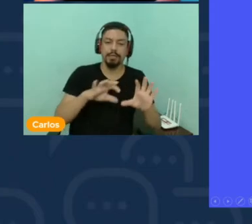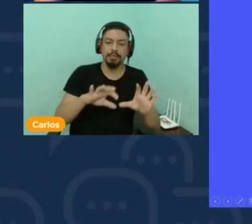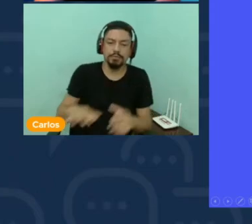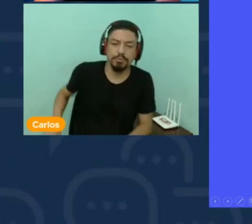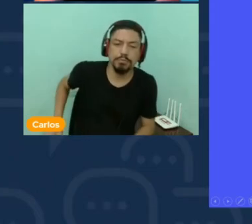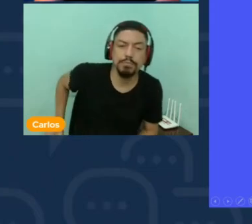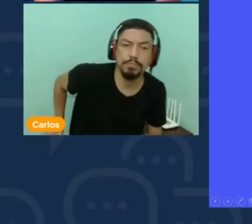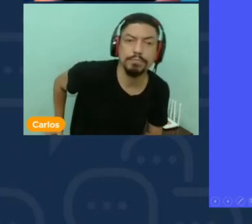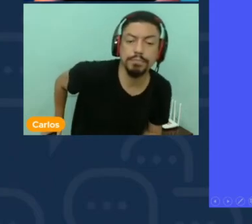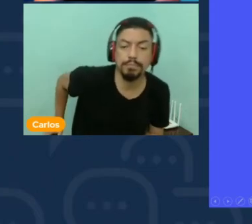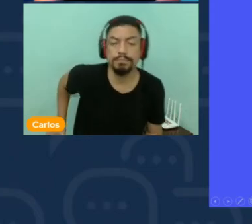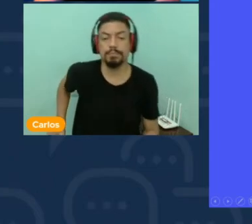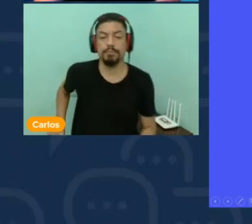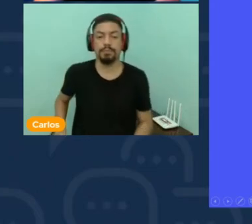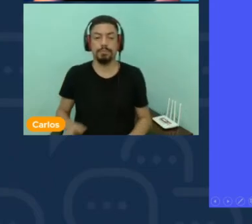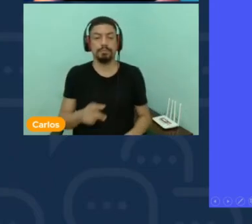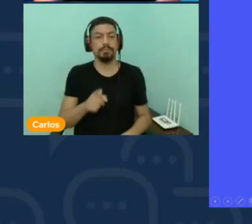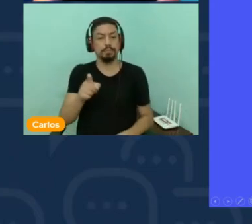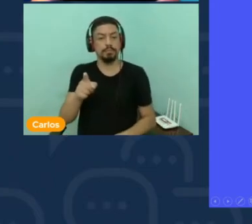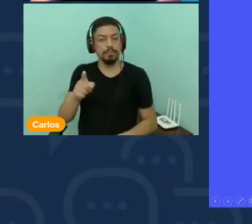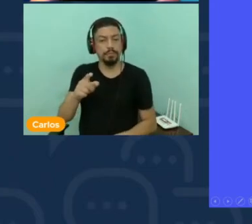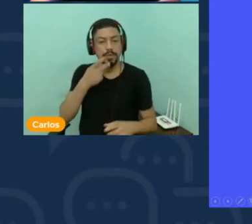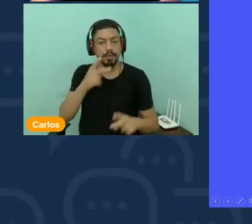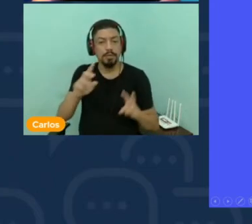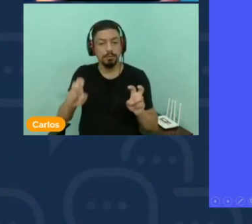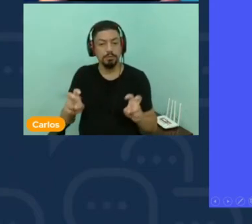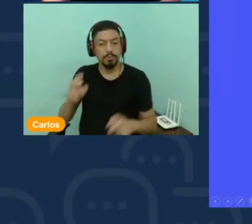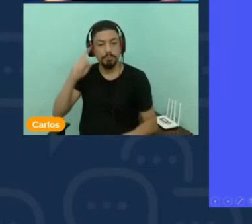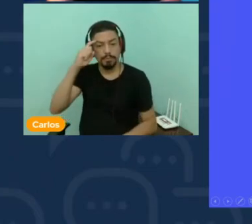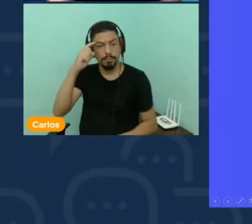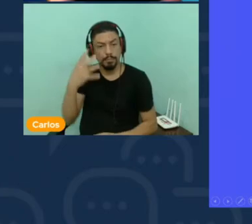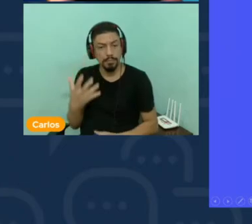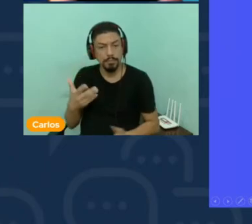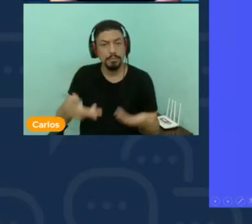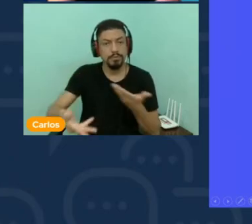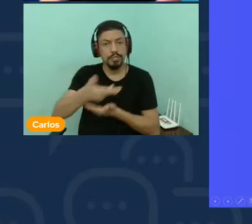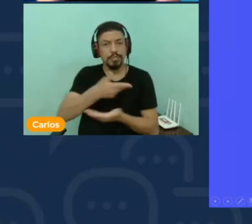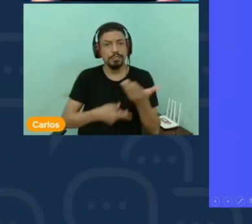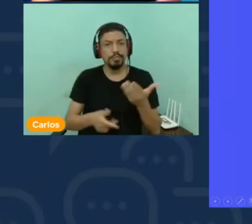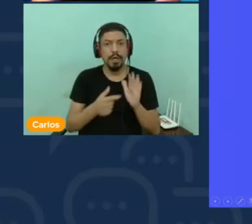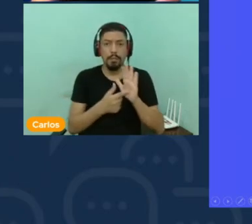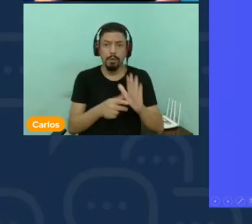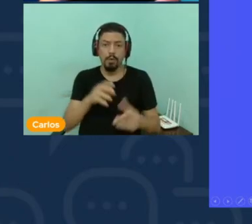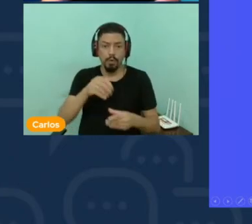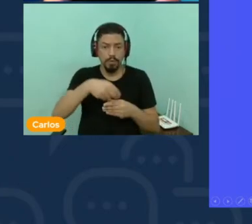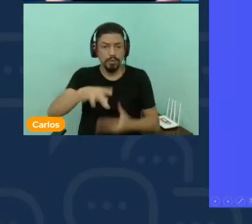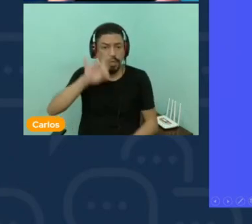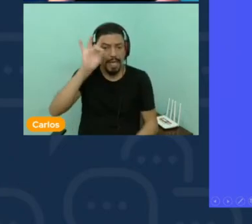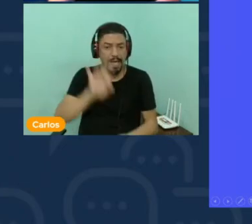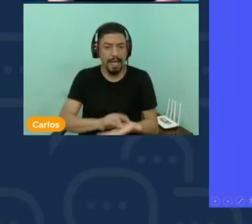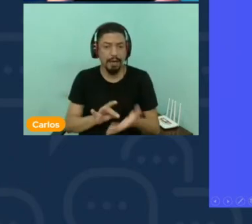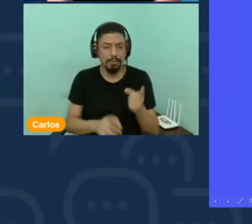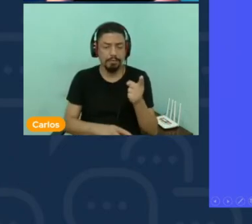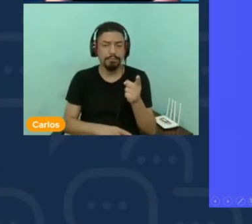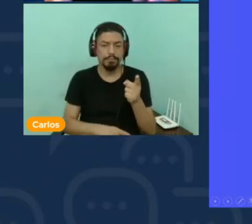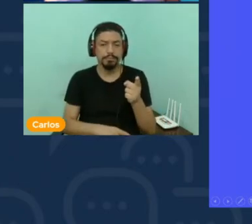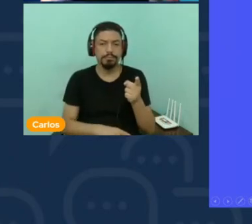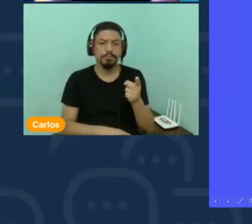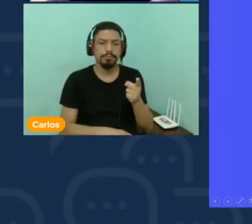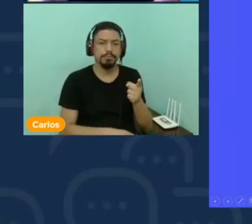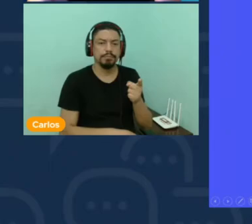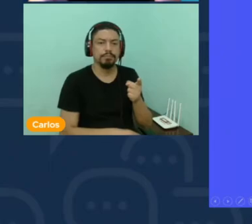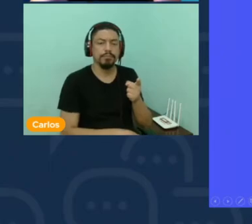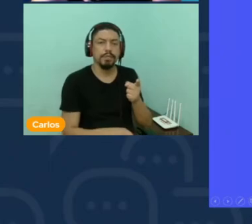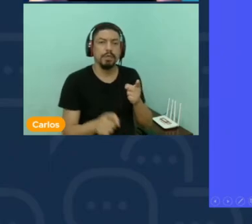IA generativa. Que ela não traga ali conteúdo que não seja verídico. Ela vai trazer conteúdo